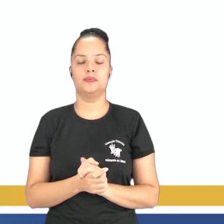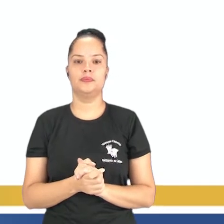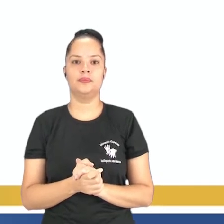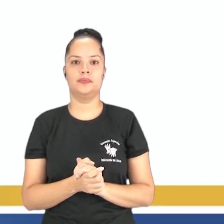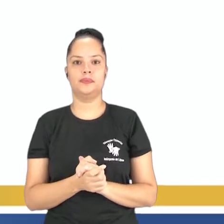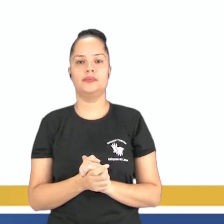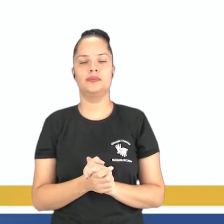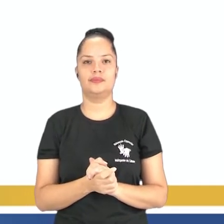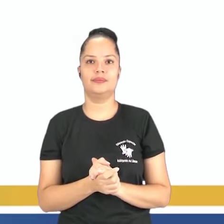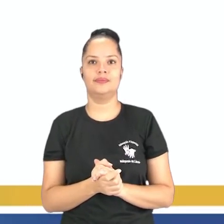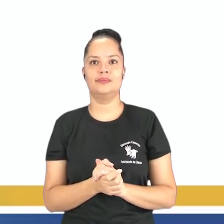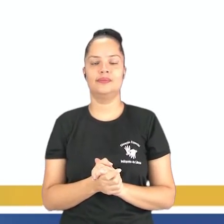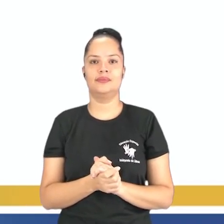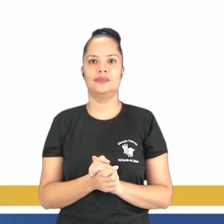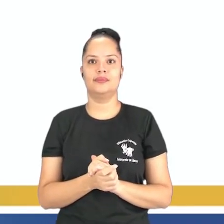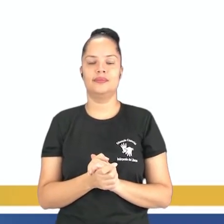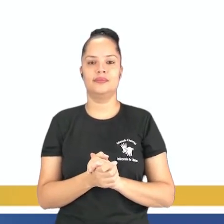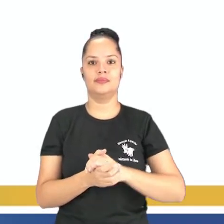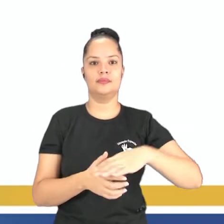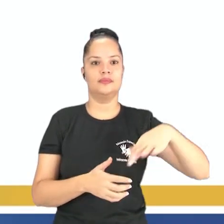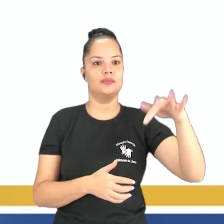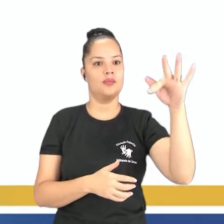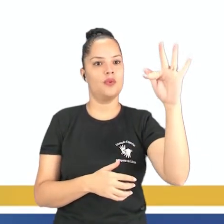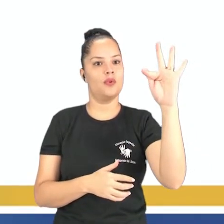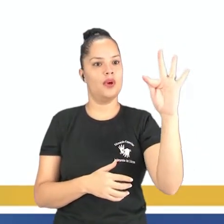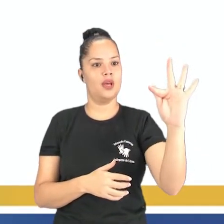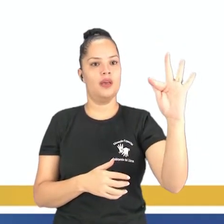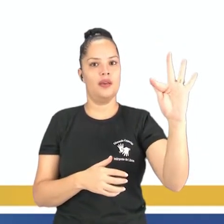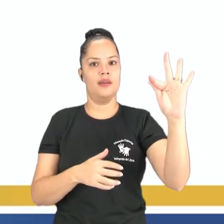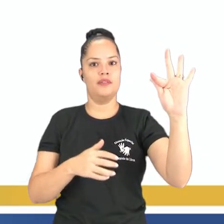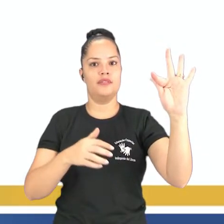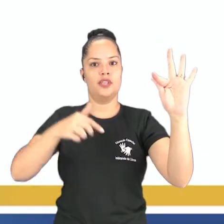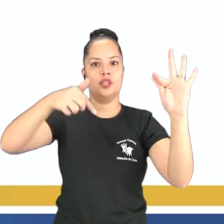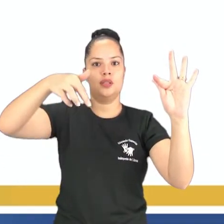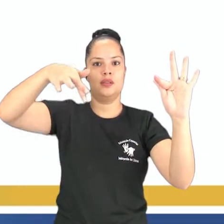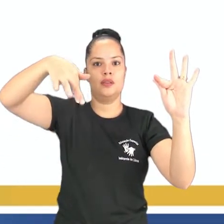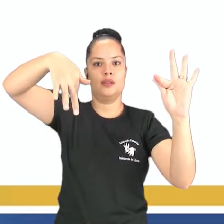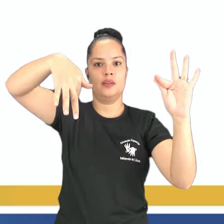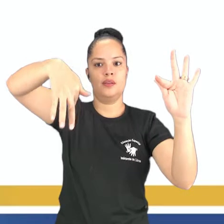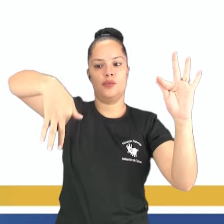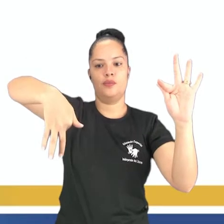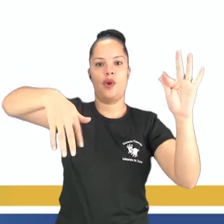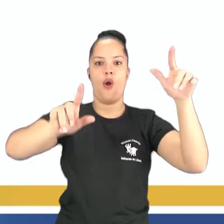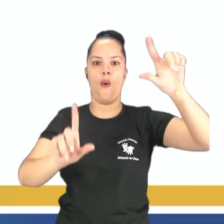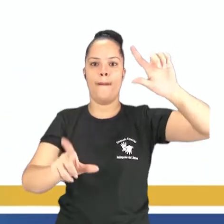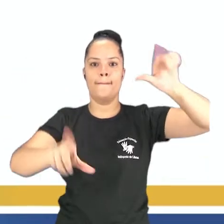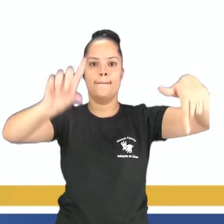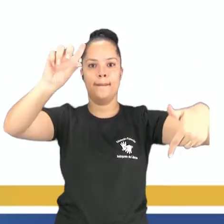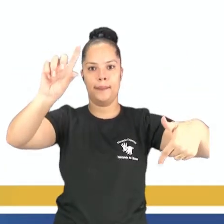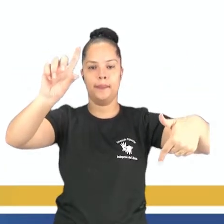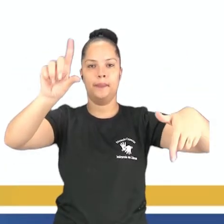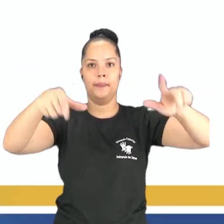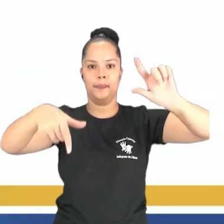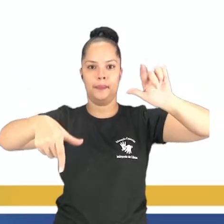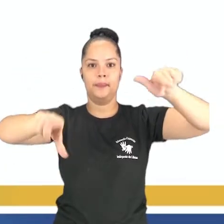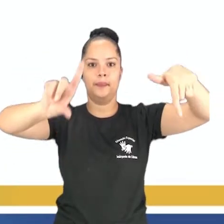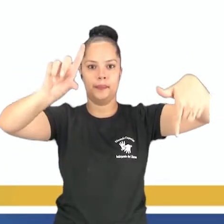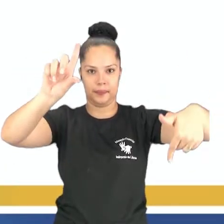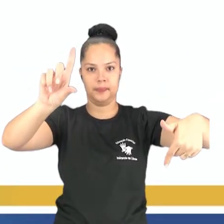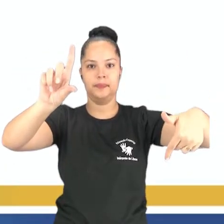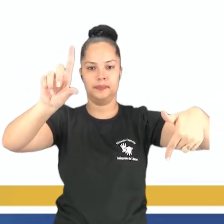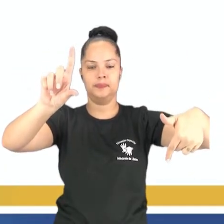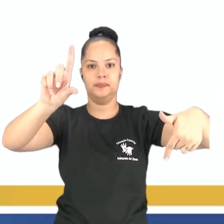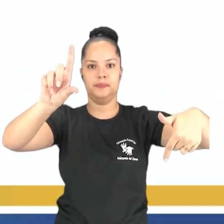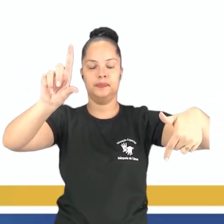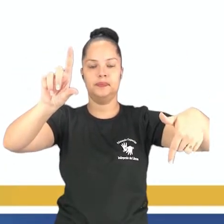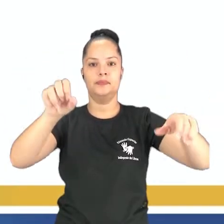relógio, tá certo? Então, nessa outra figura aí, da letrinha F, também